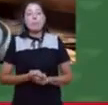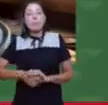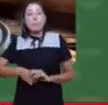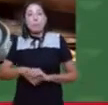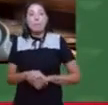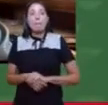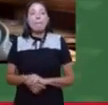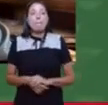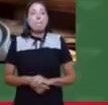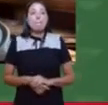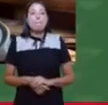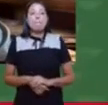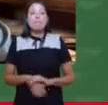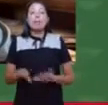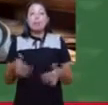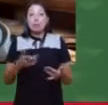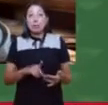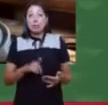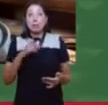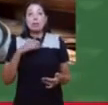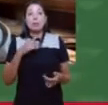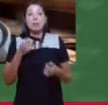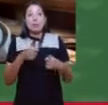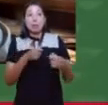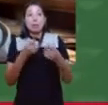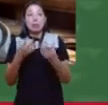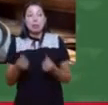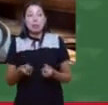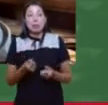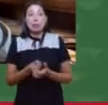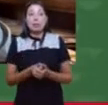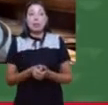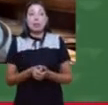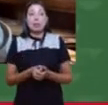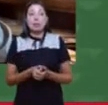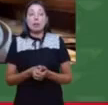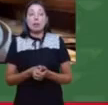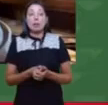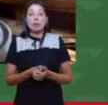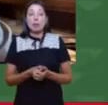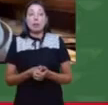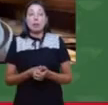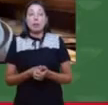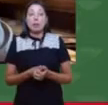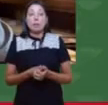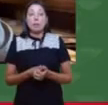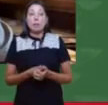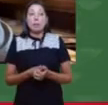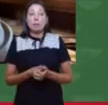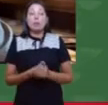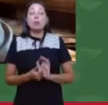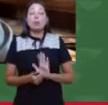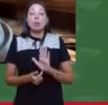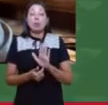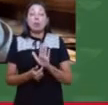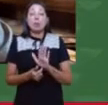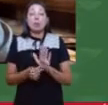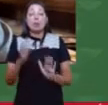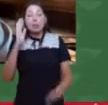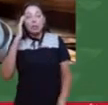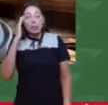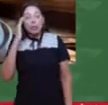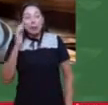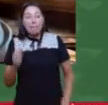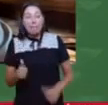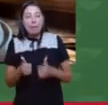Primeiro é preciso considerar, o deputado Arlindo vai falar também, vai com certeza nos ajudar a compreender